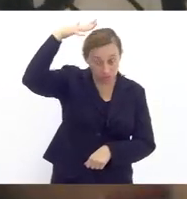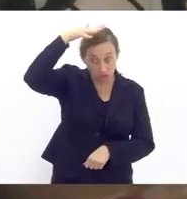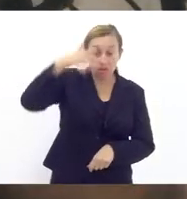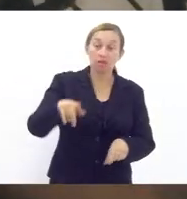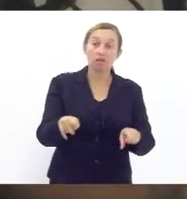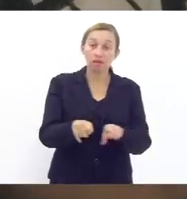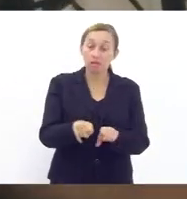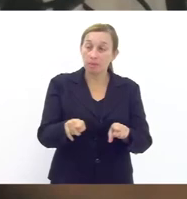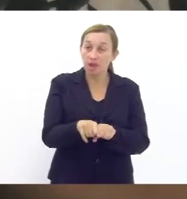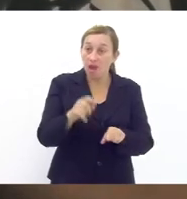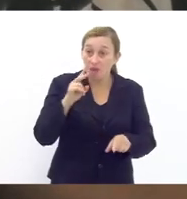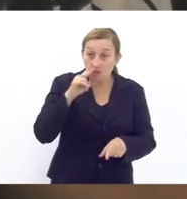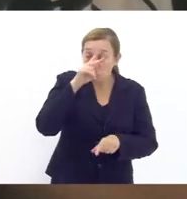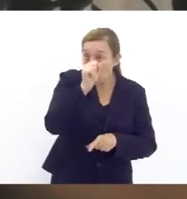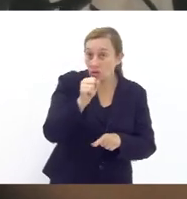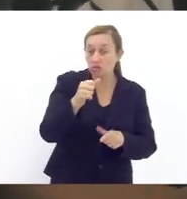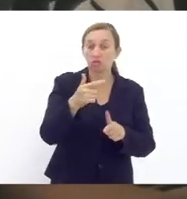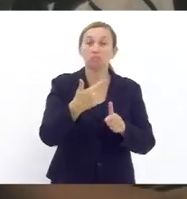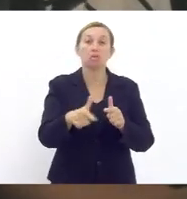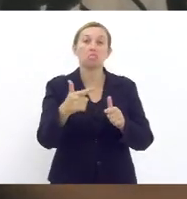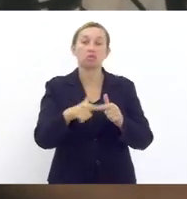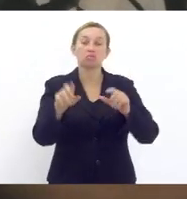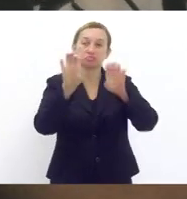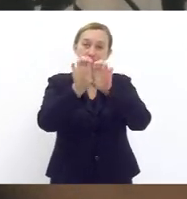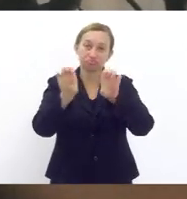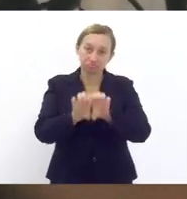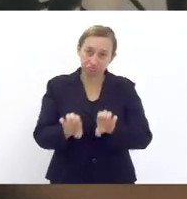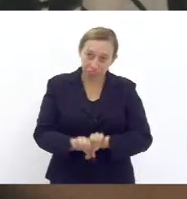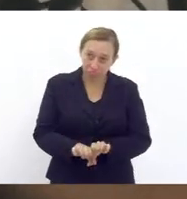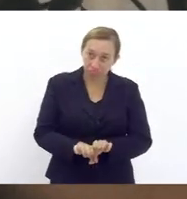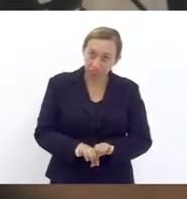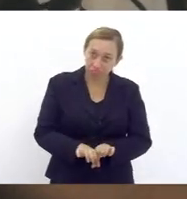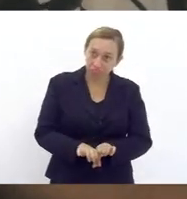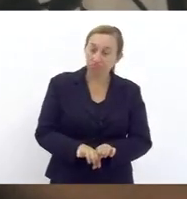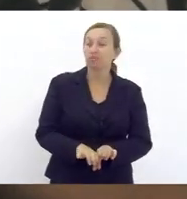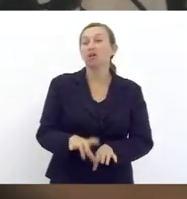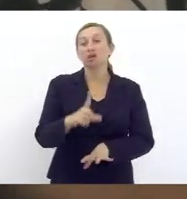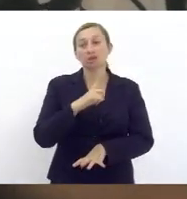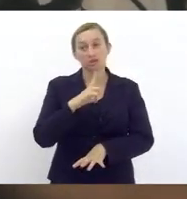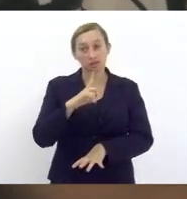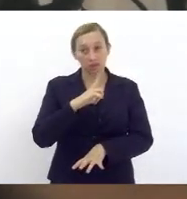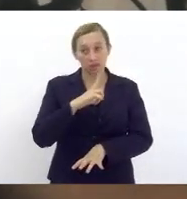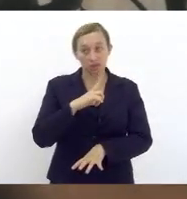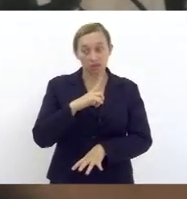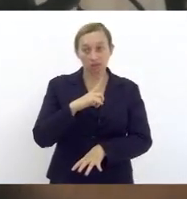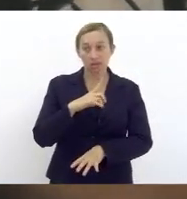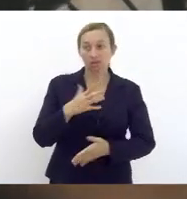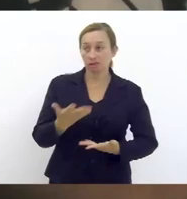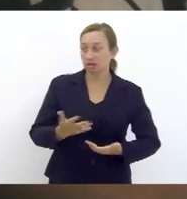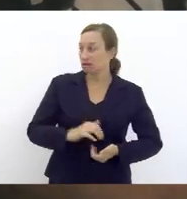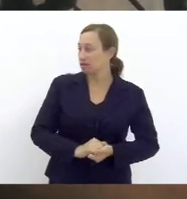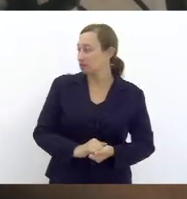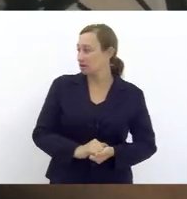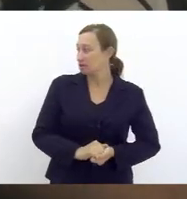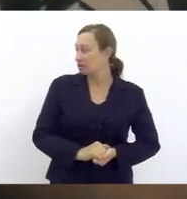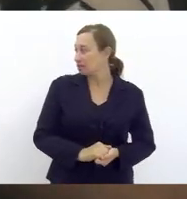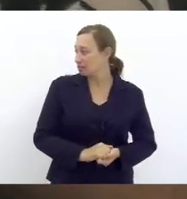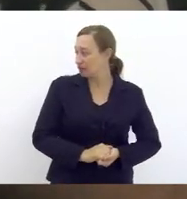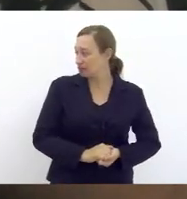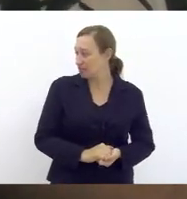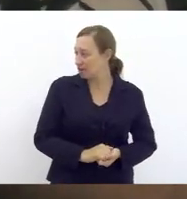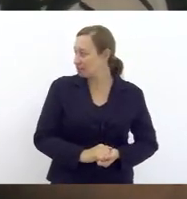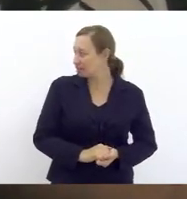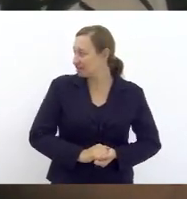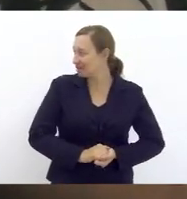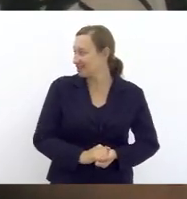que então é um problema estrutural e societário civilizatório que a gente tem que abordar como ficou onde quando a gente fala de civilizatório a gente fica